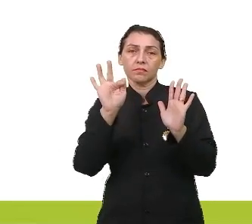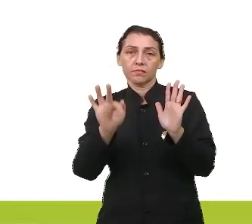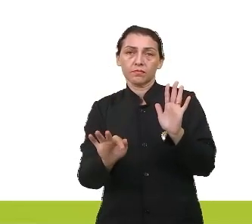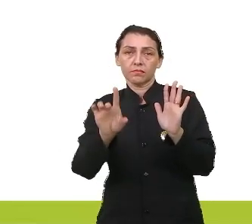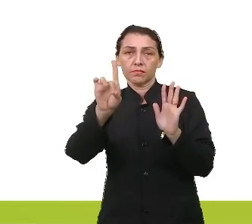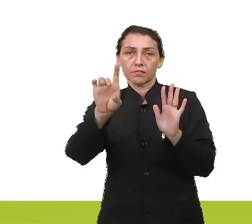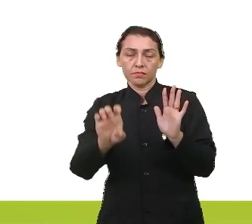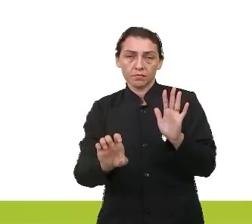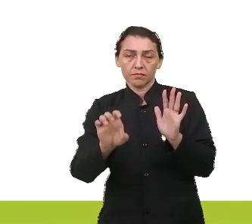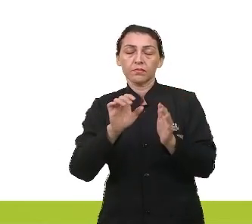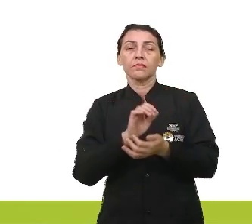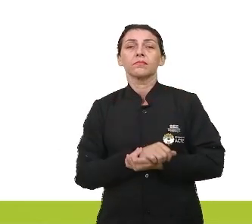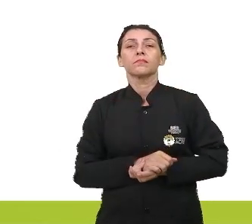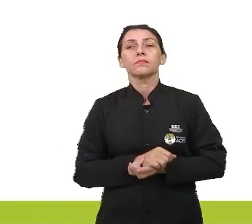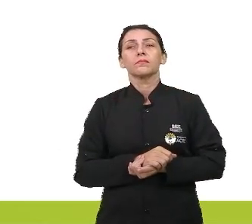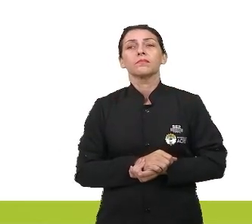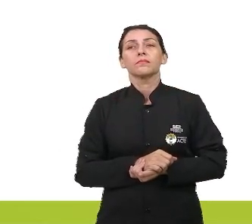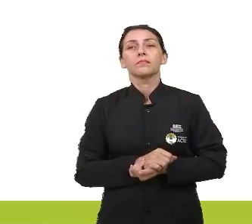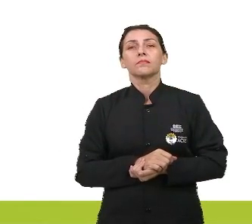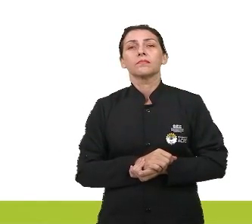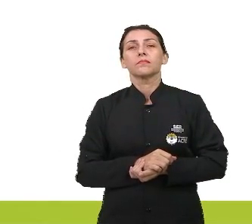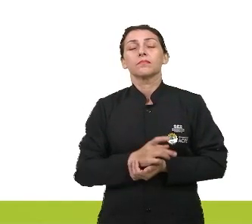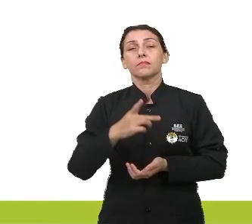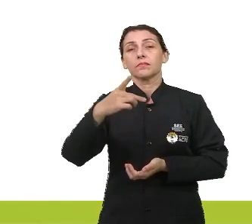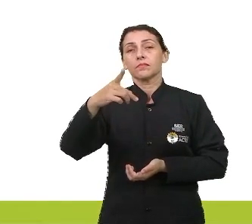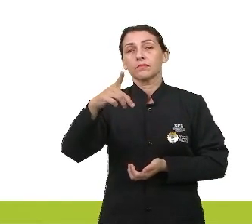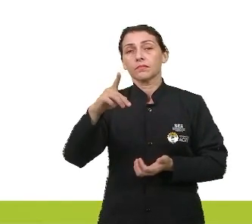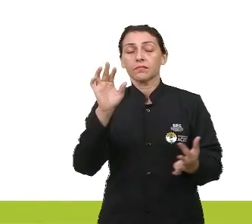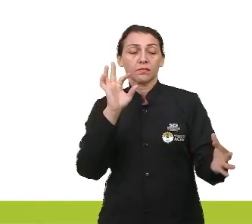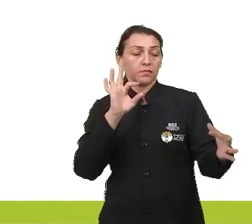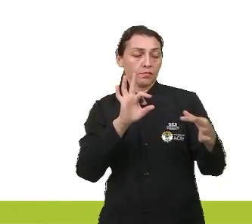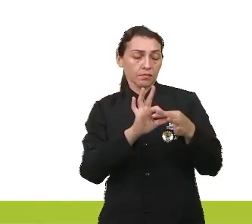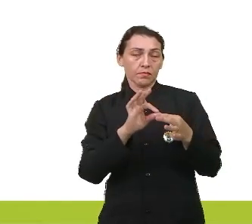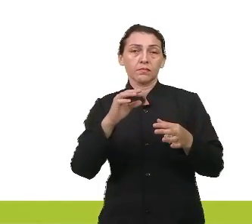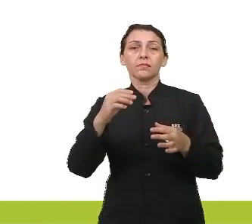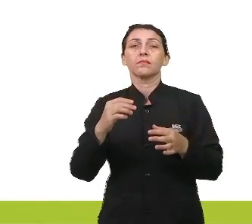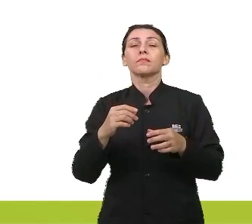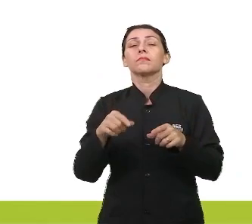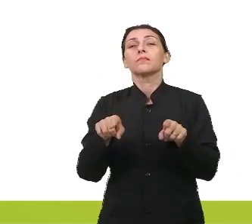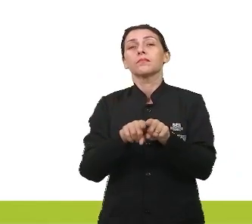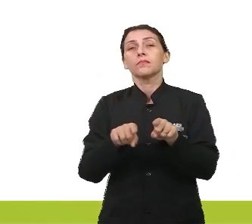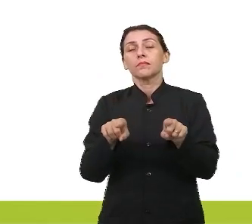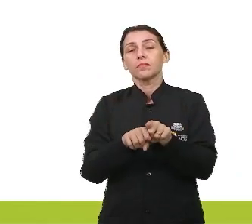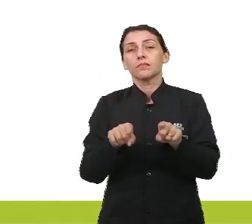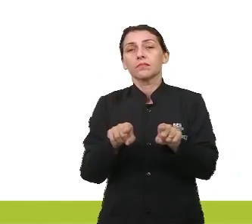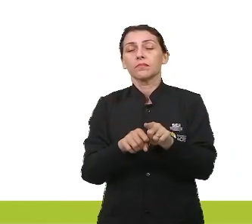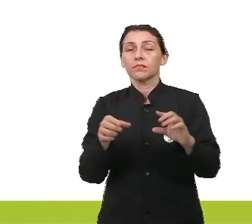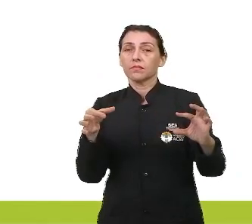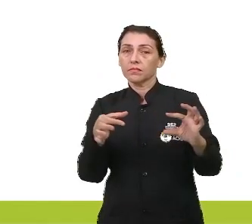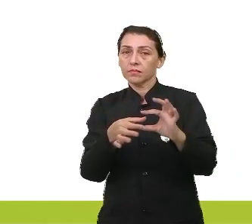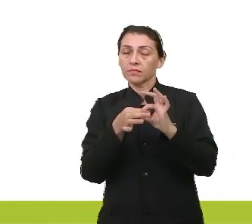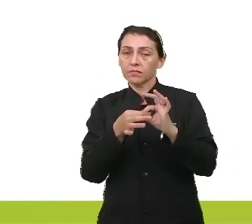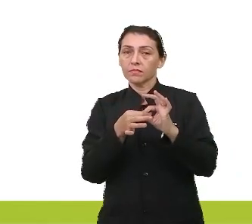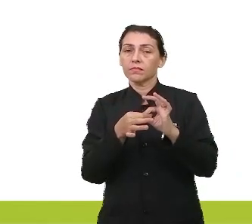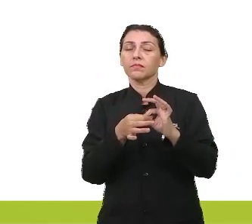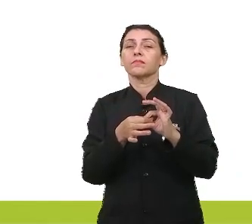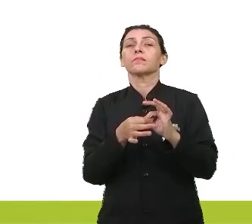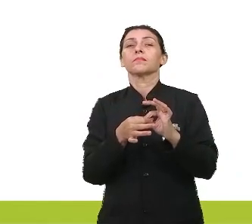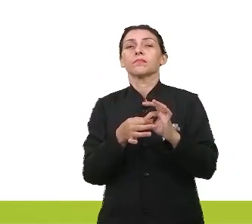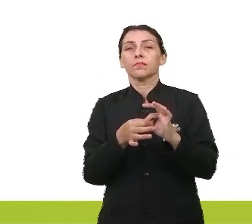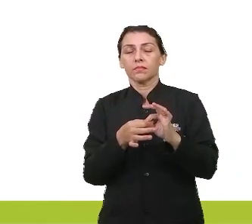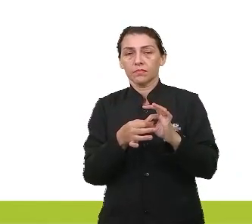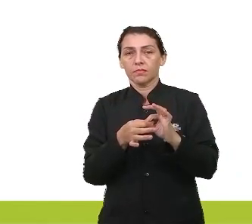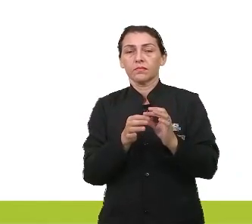vai colocar a finalidade. Paralelamente, conectivo, por intermédio de, conectivo, com o intuito